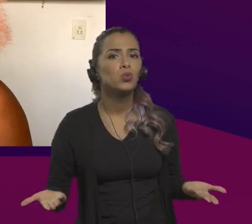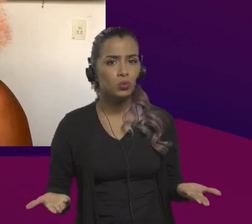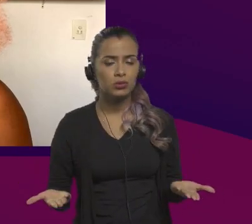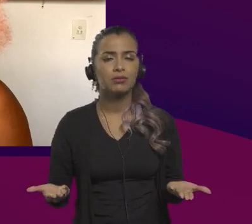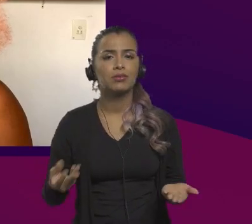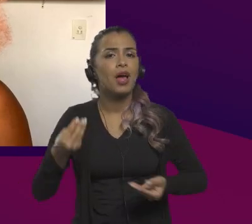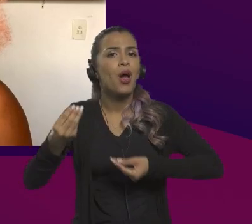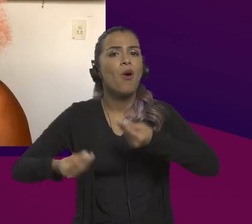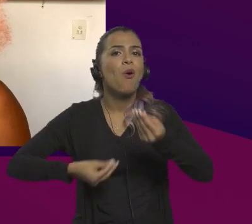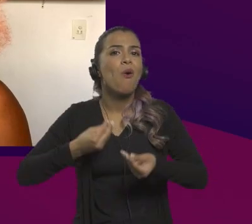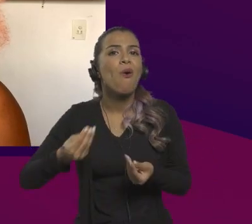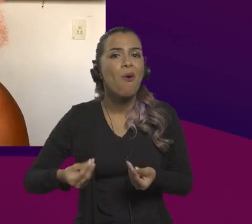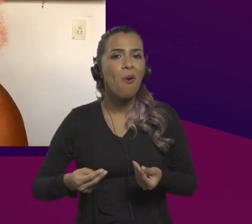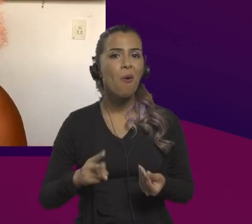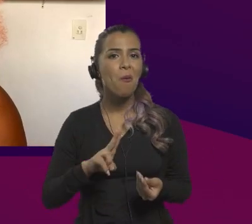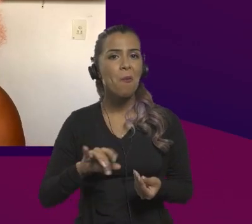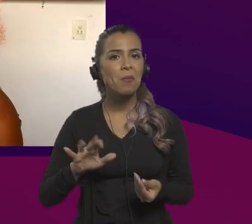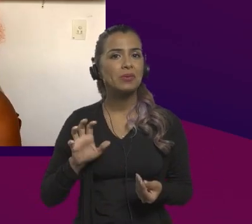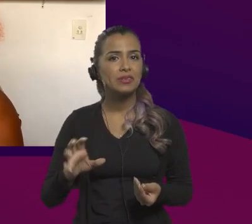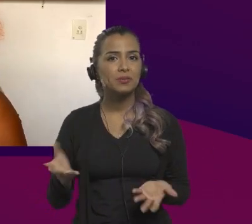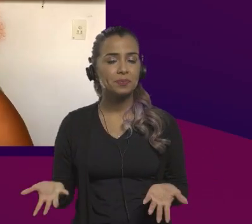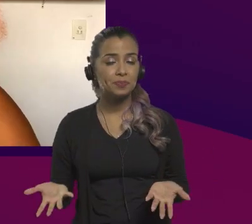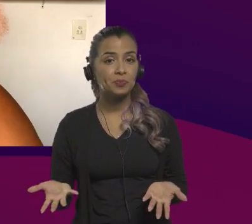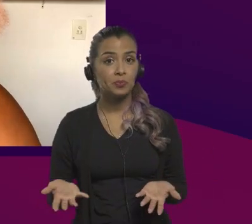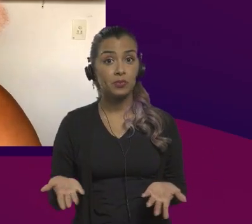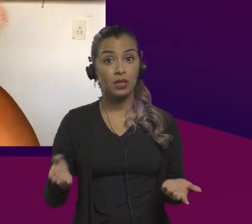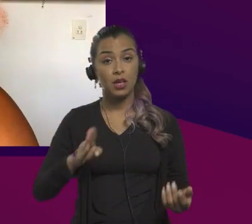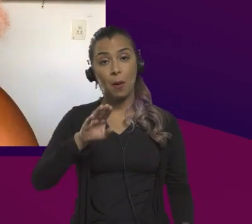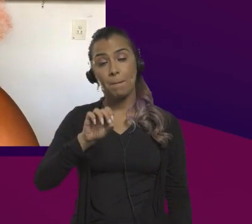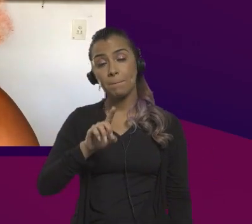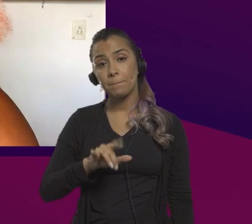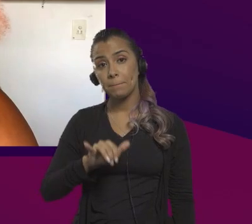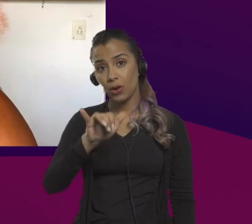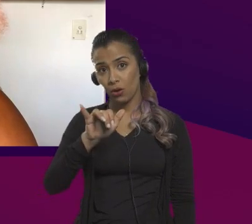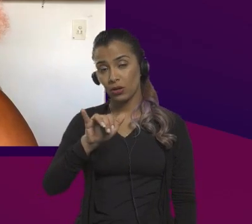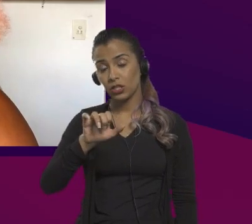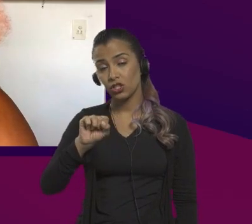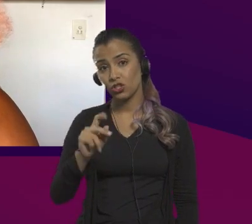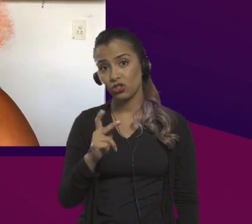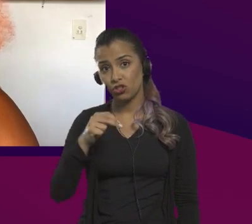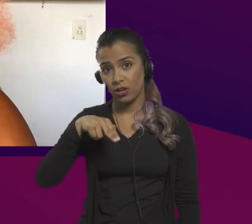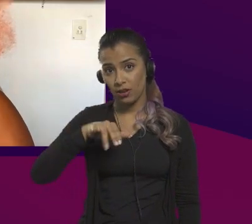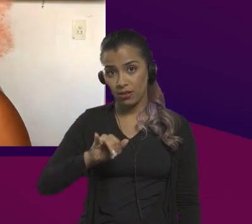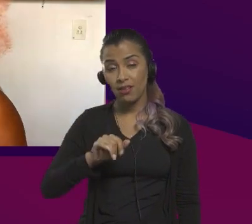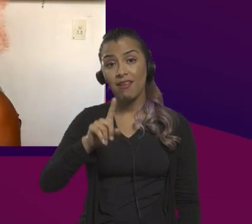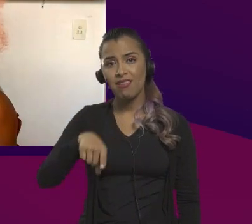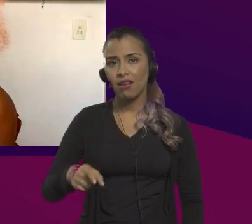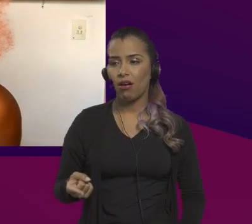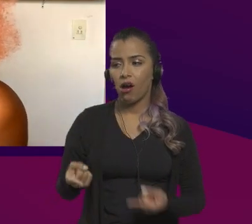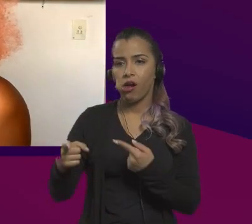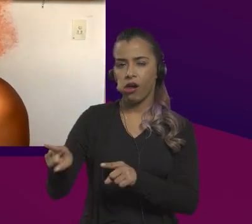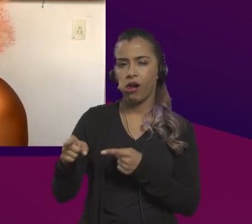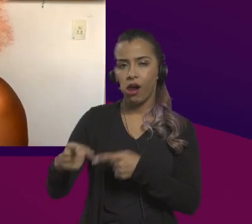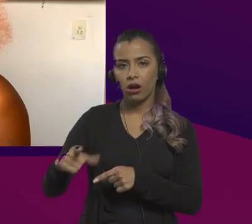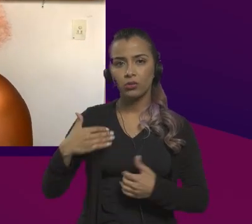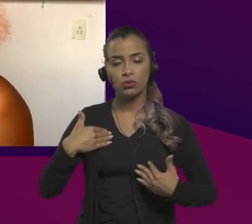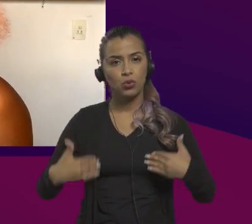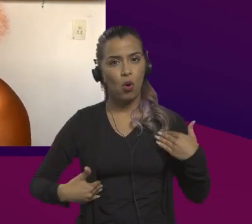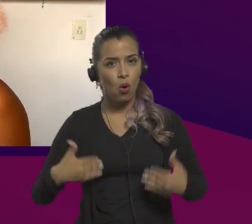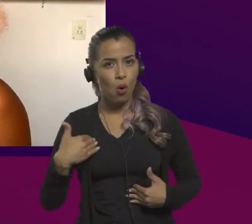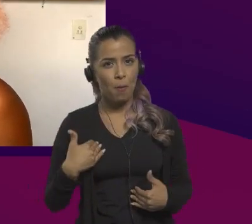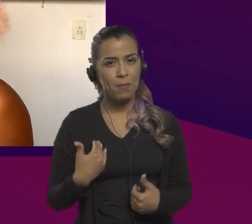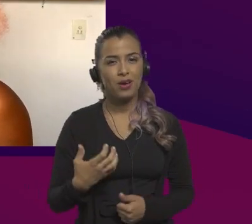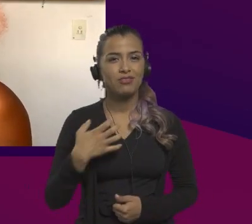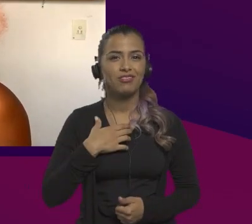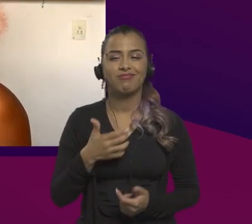vivência e pela história do outro. Então, quando a gente fala de body shaming, que é a ridicularização do corpo alheio, tornar o corpo do outro uma